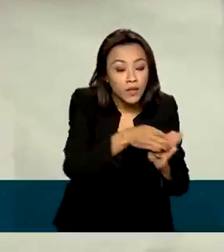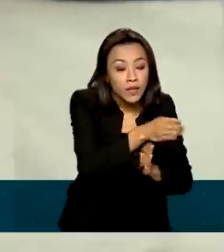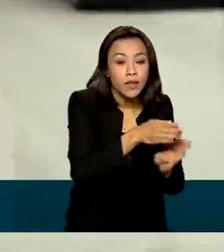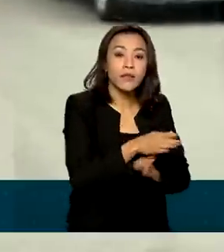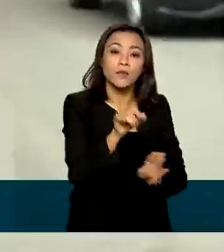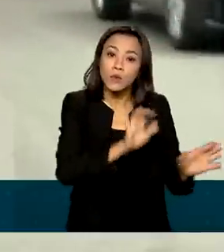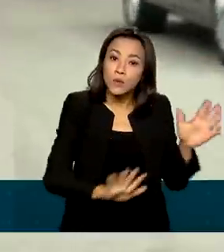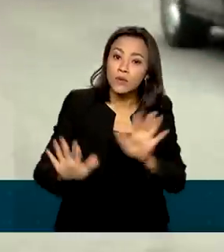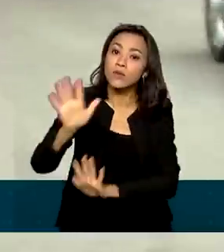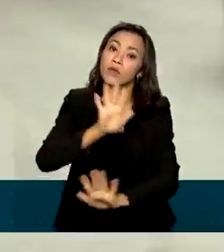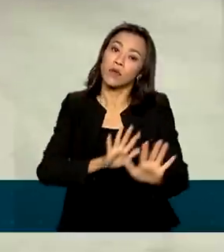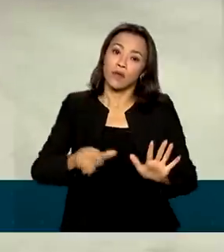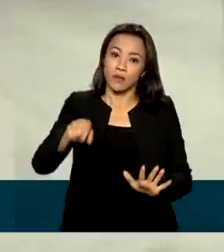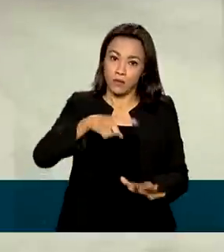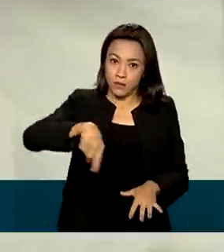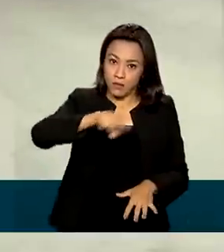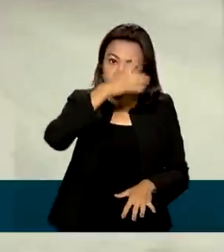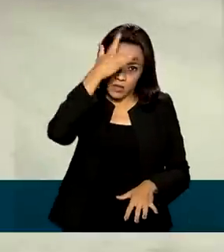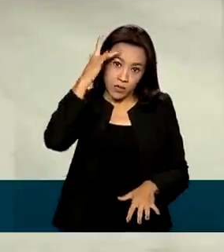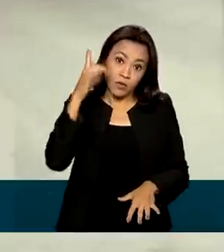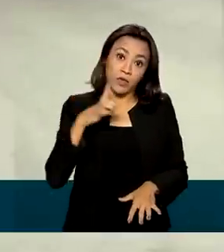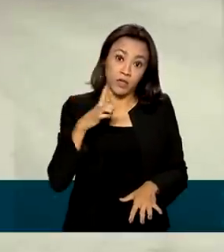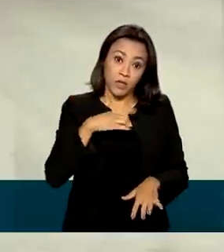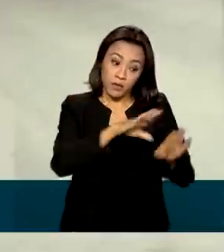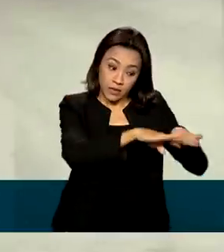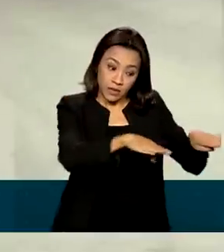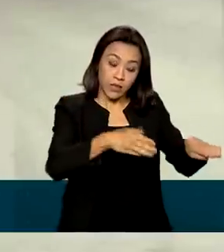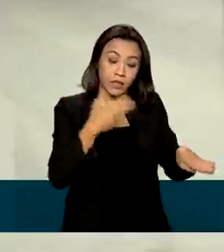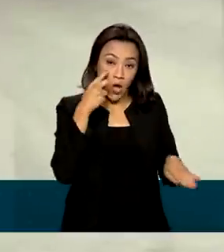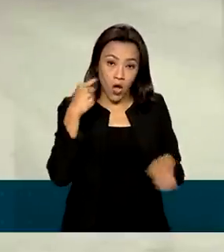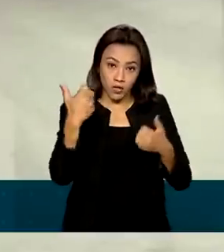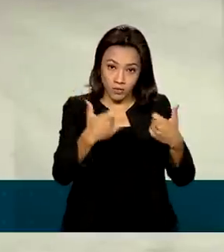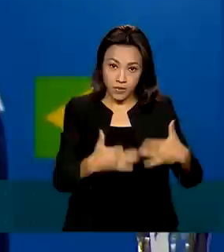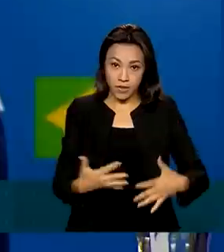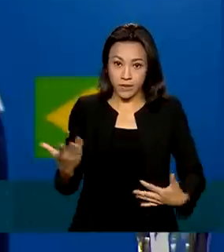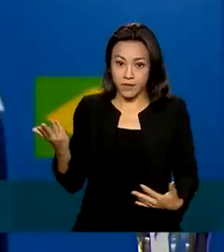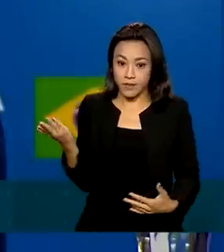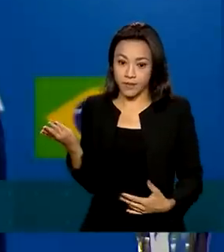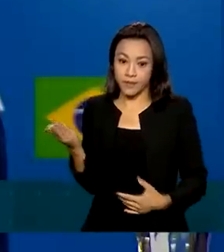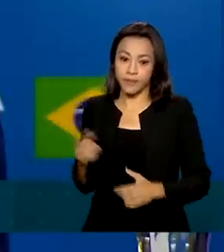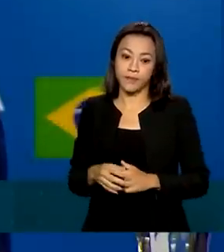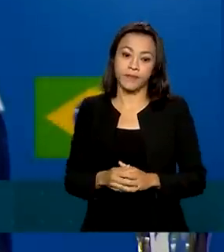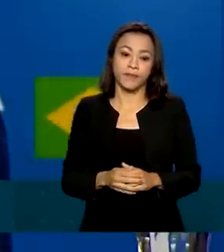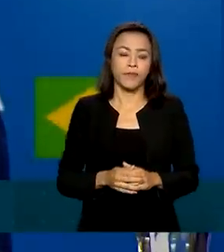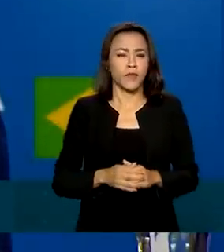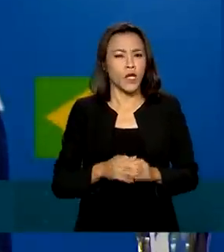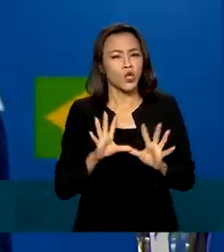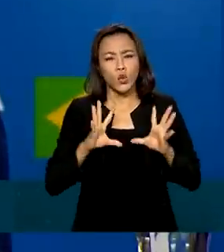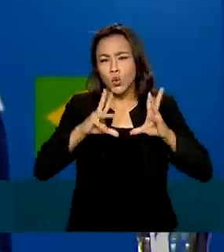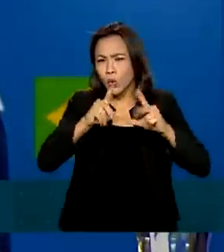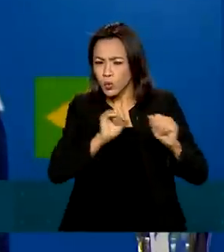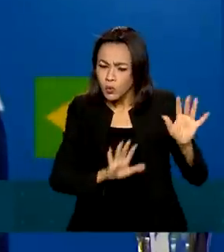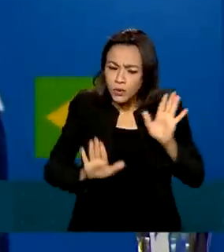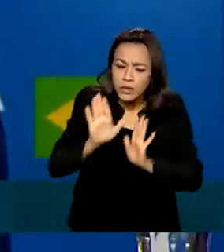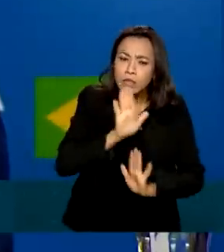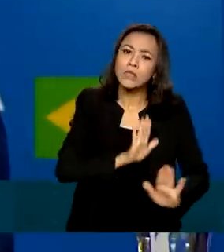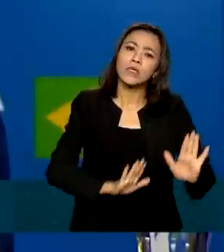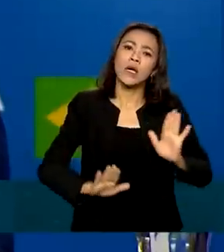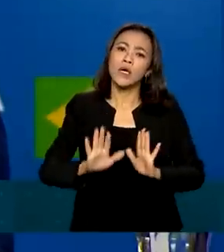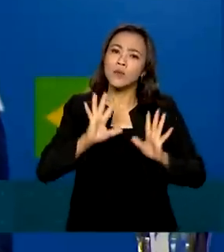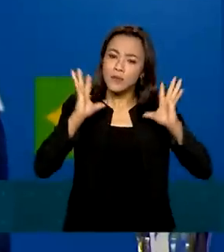cuidados que as pessoas devem ter com essas crianças como pipocas Vamos ouvir a todos os cuidados que devem